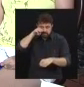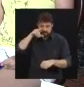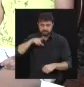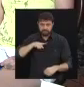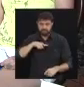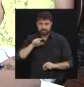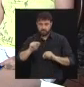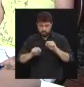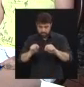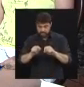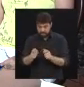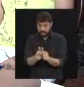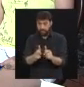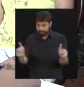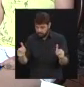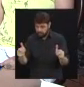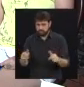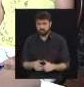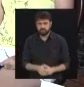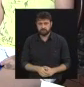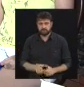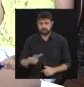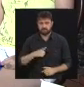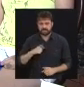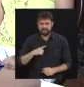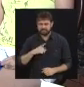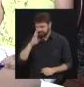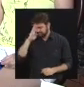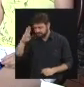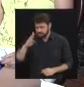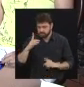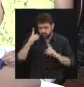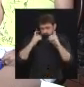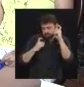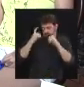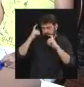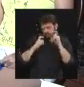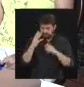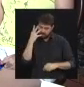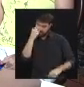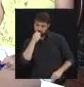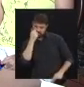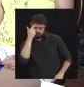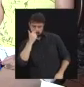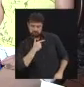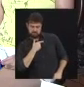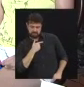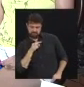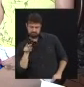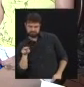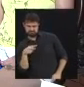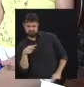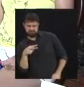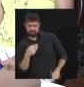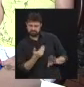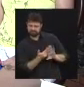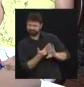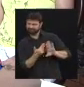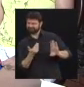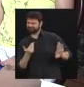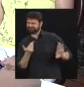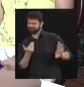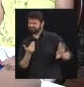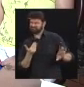o forte, na maioria das vezes, é uma questão estética, mas que as pessoas não se